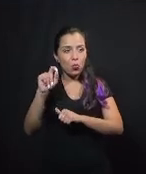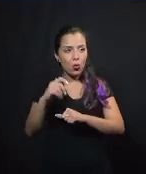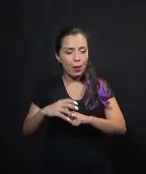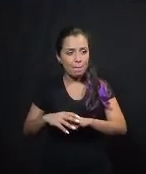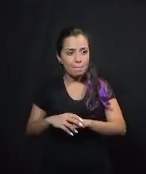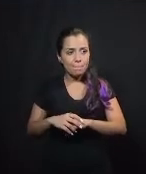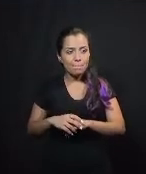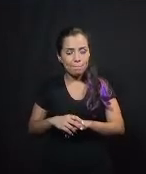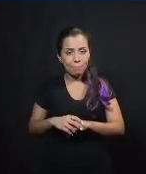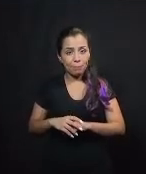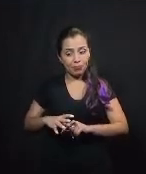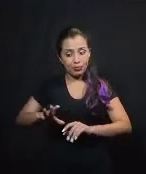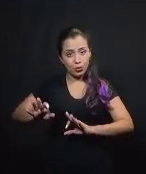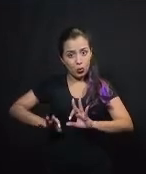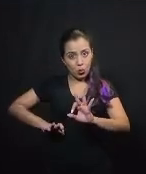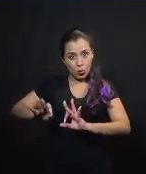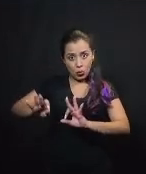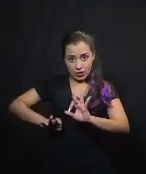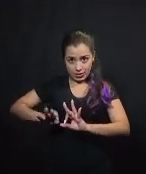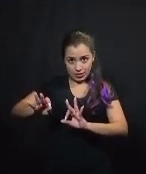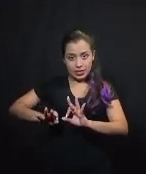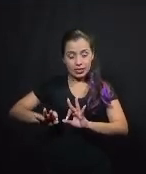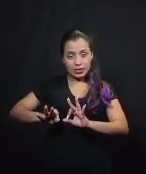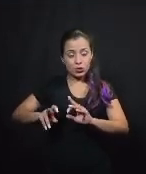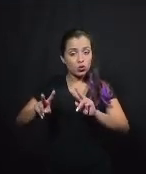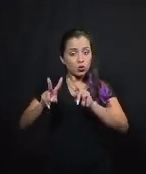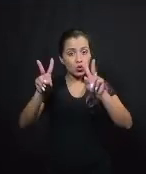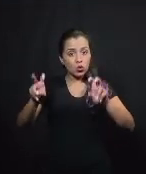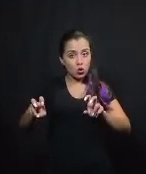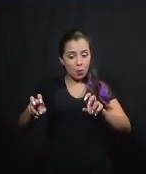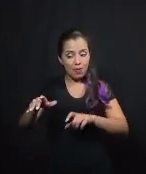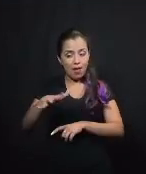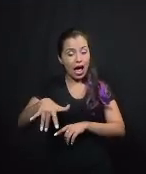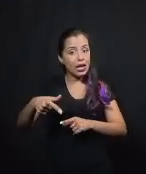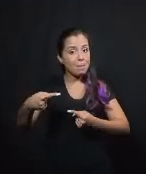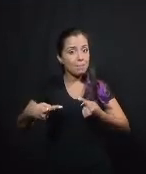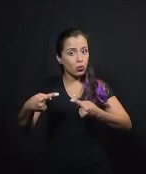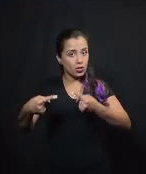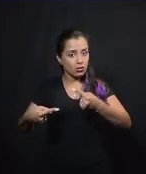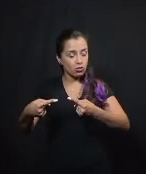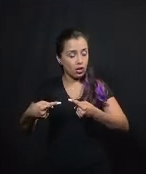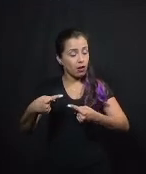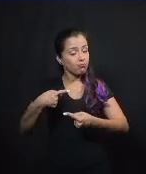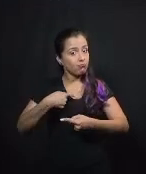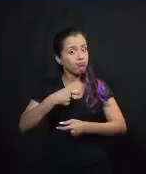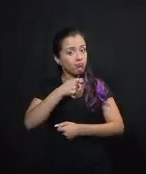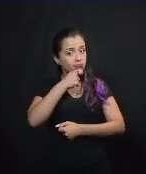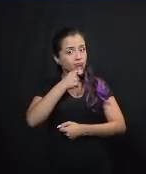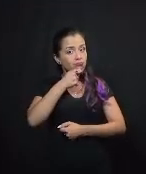A organização na esfera política. Eu continuo achando,